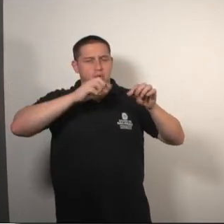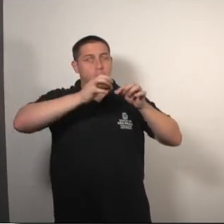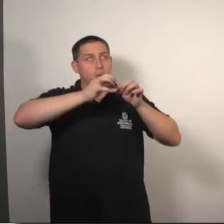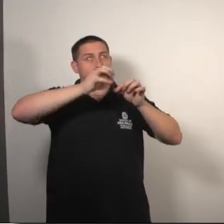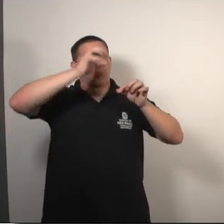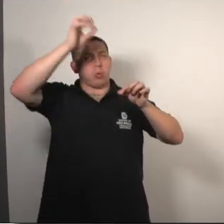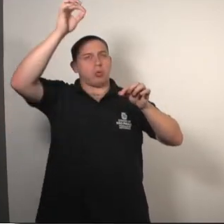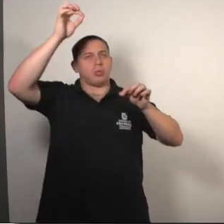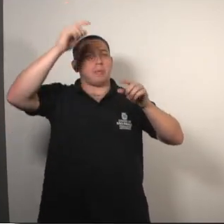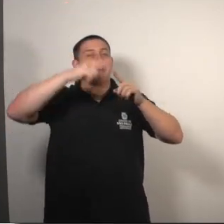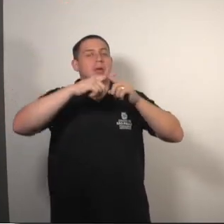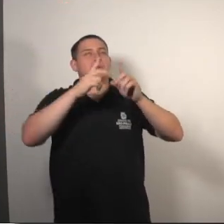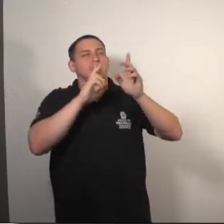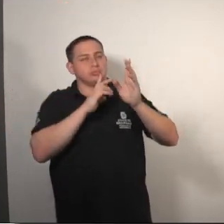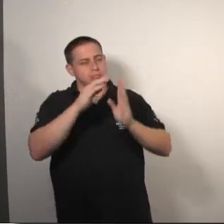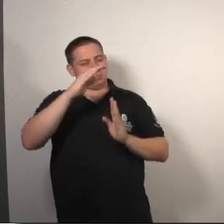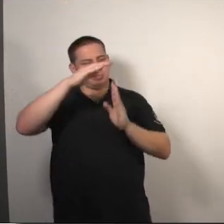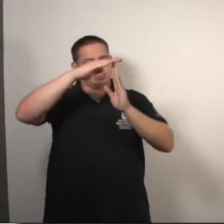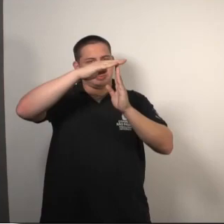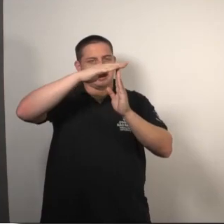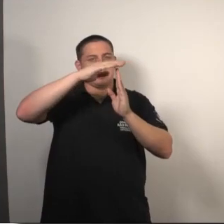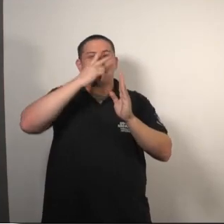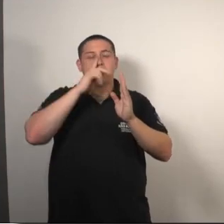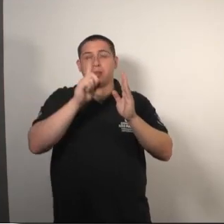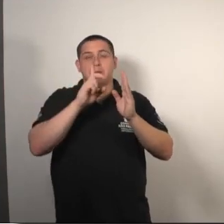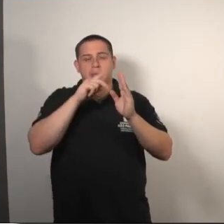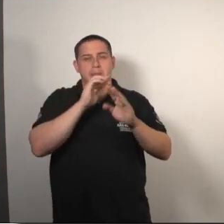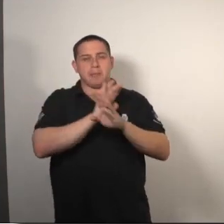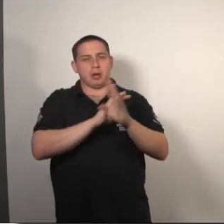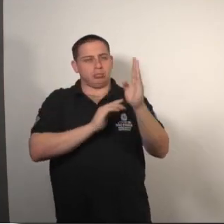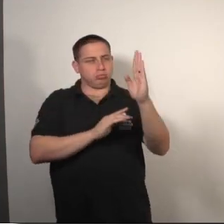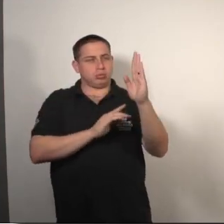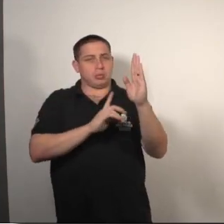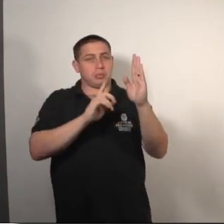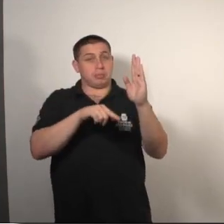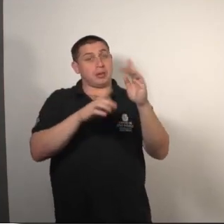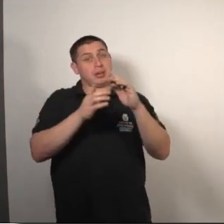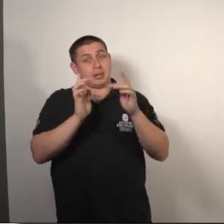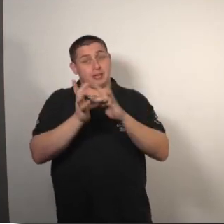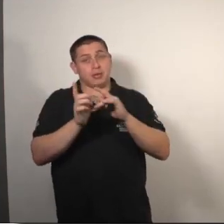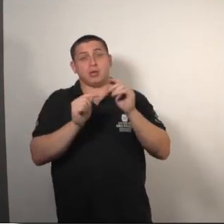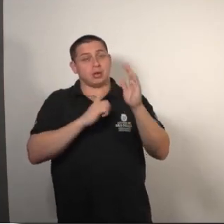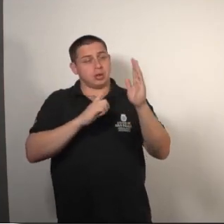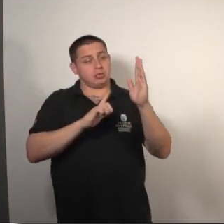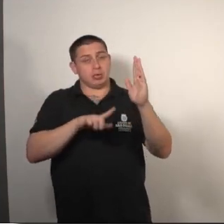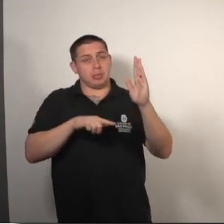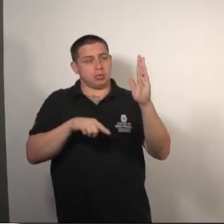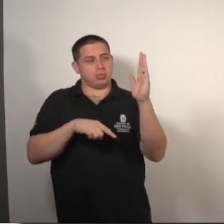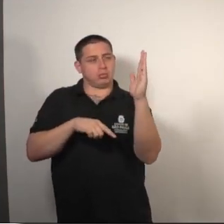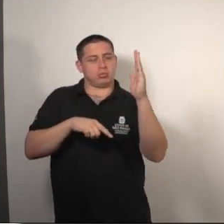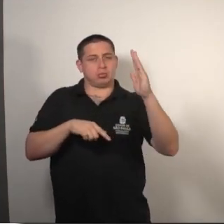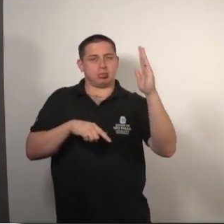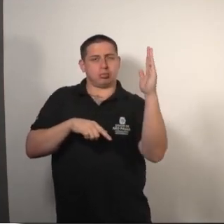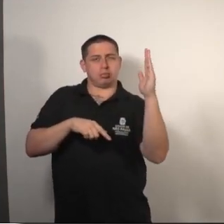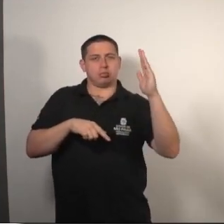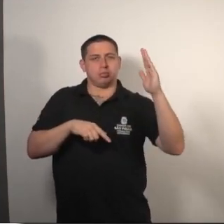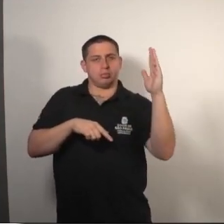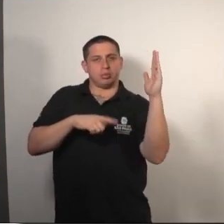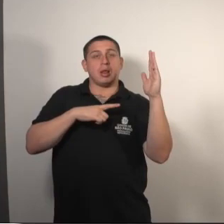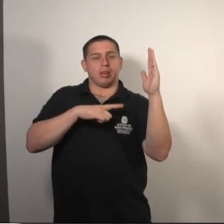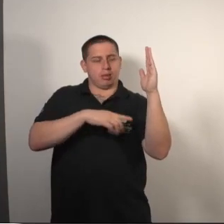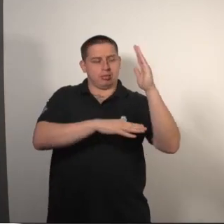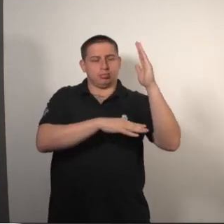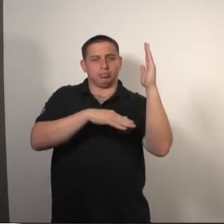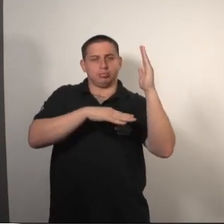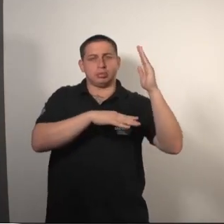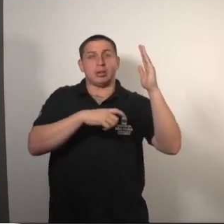perceber, elas se movimentam na horizontal. Então, nos projetos, se a gente solidarizasse tudo, os esforços